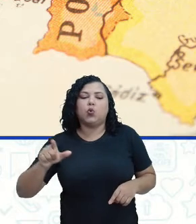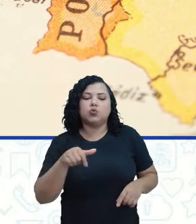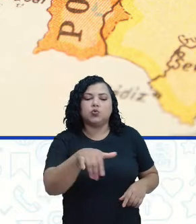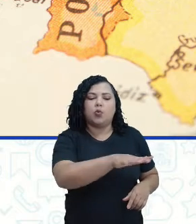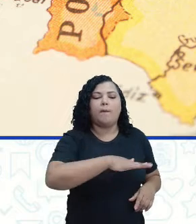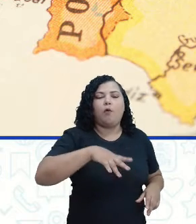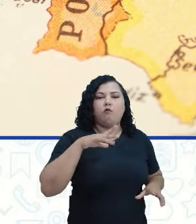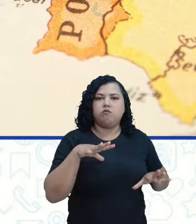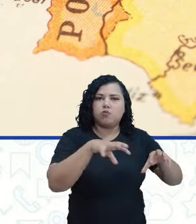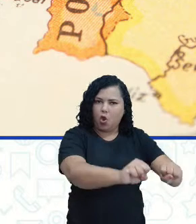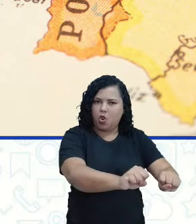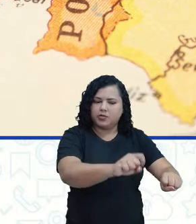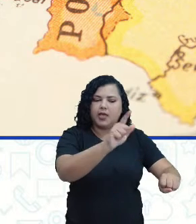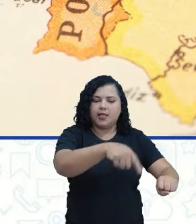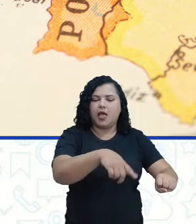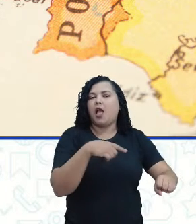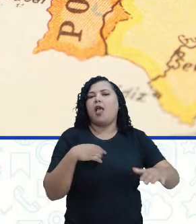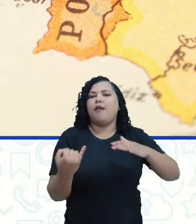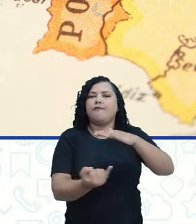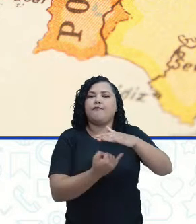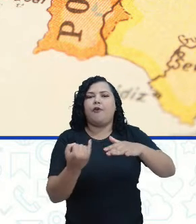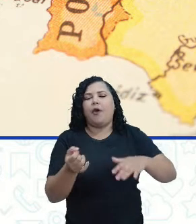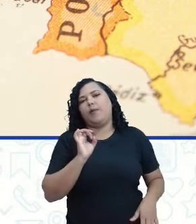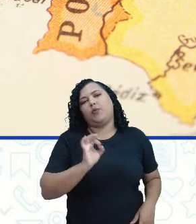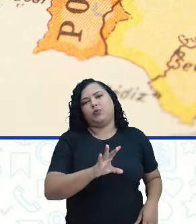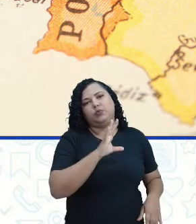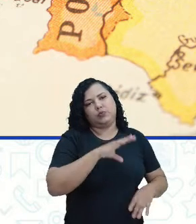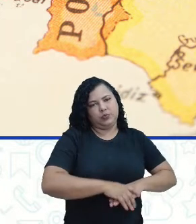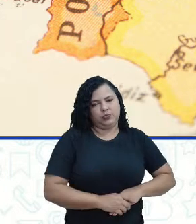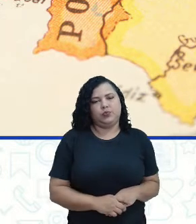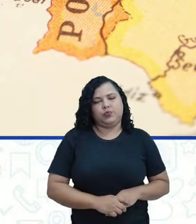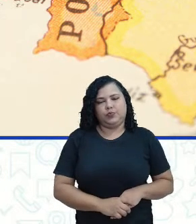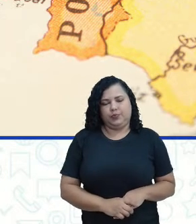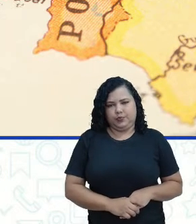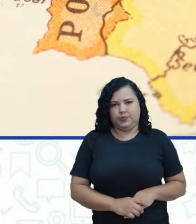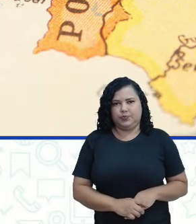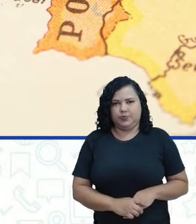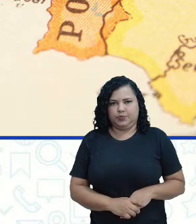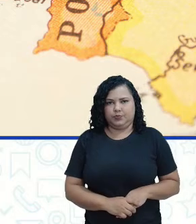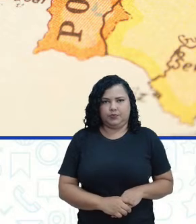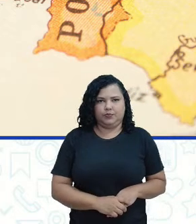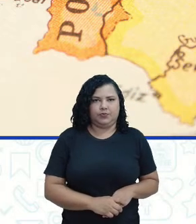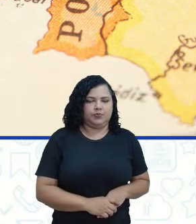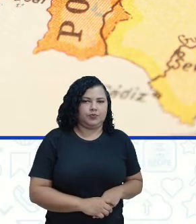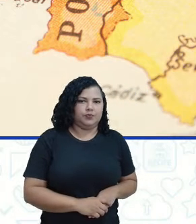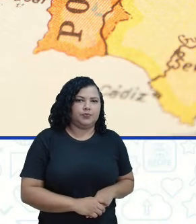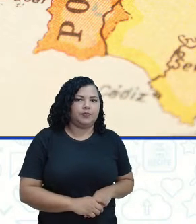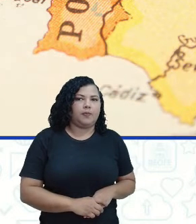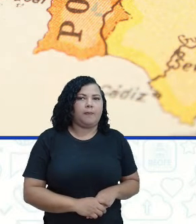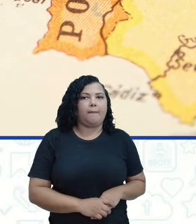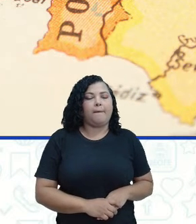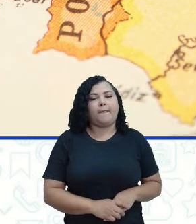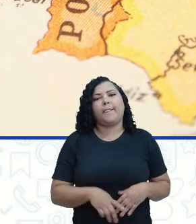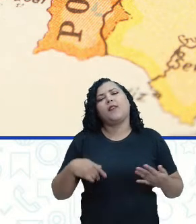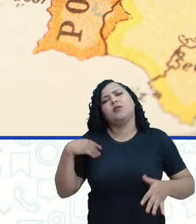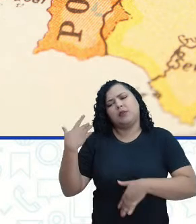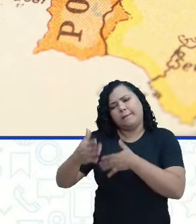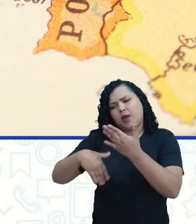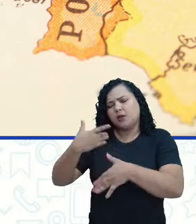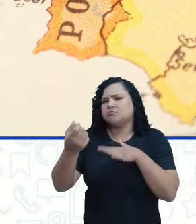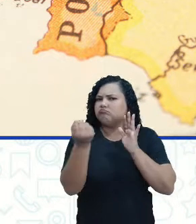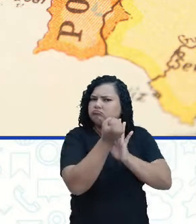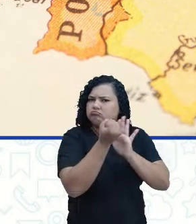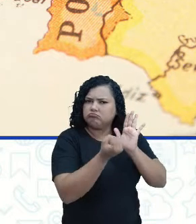língua predominante dos povos navegantes que exploravam novas terras para novas conquistas. Né? E aí, decorridos alguns